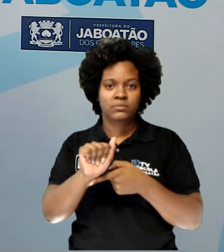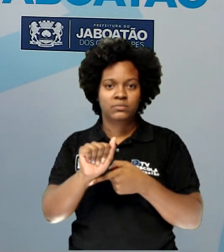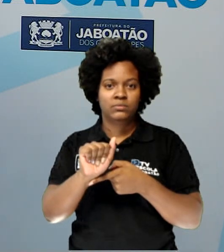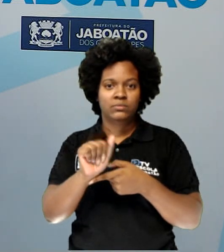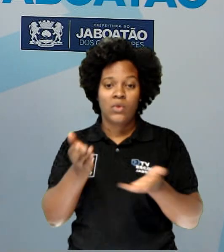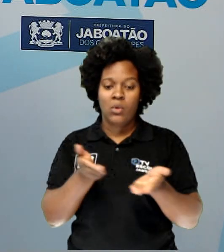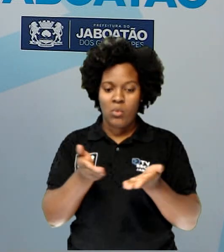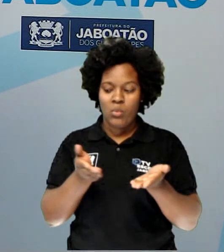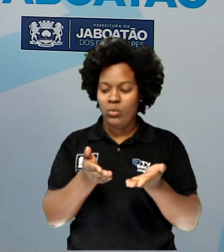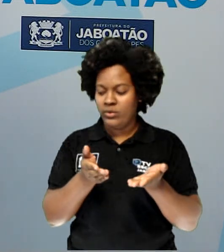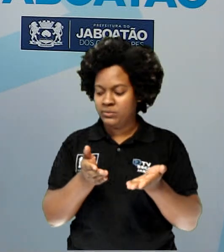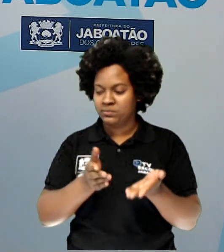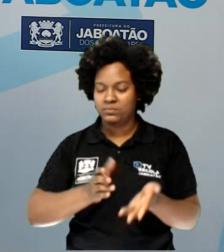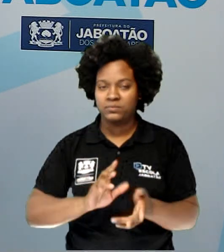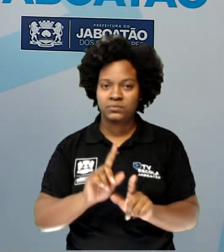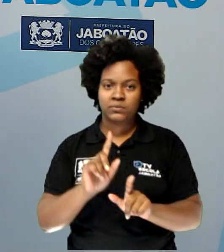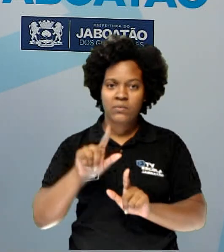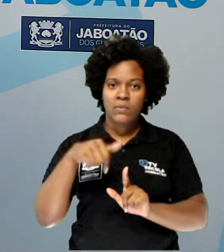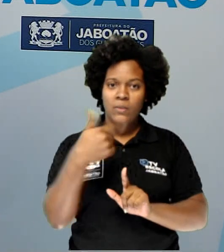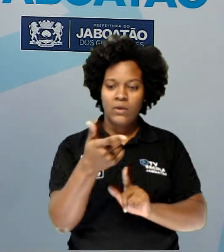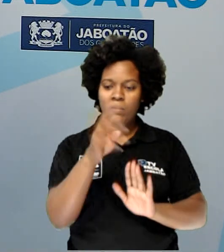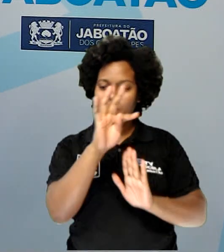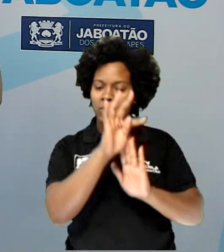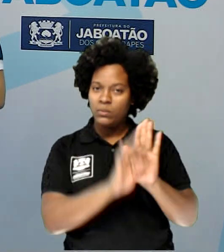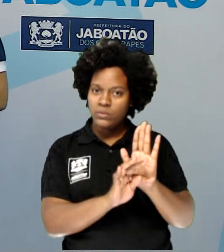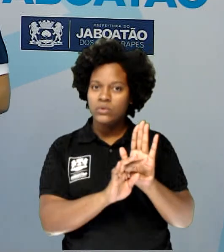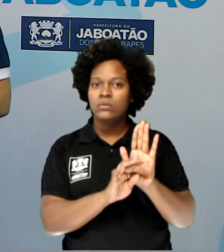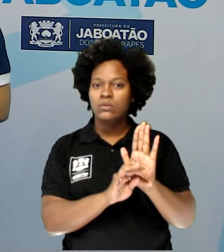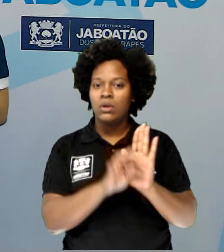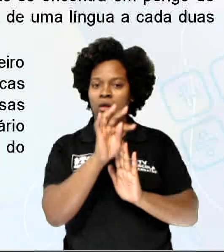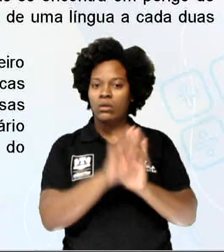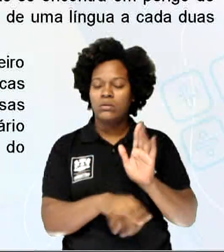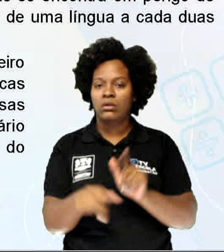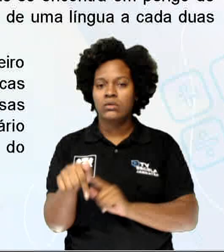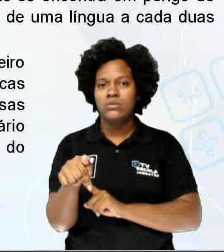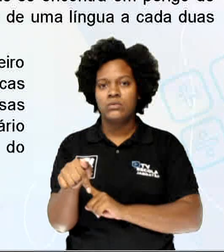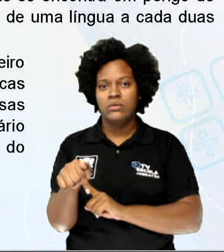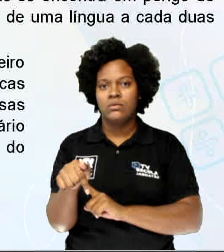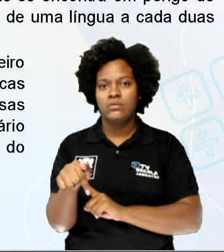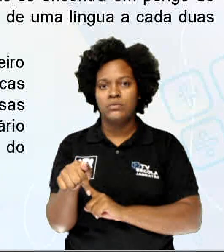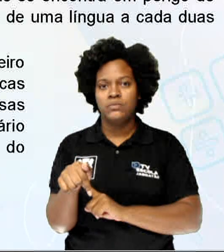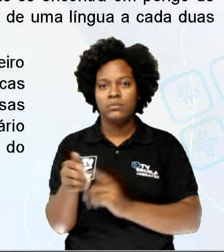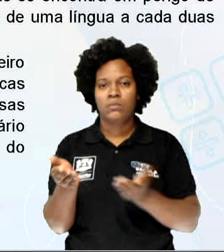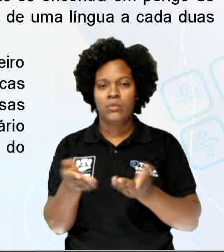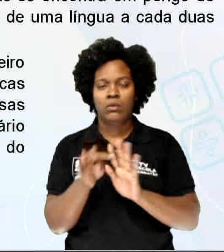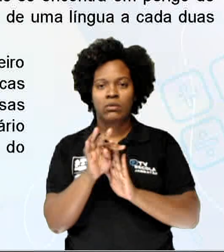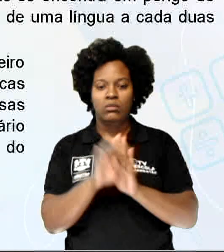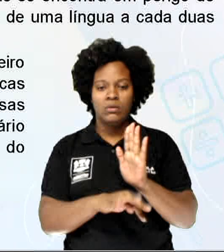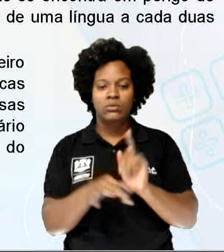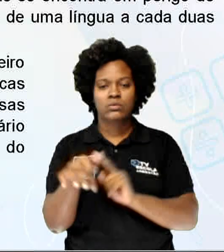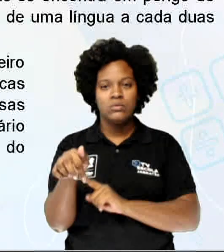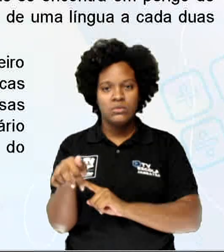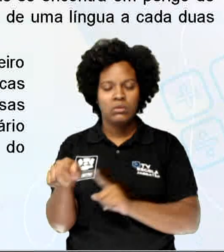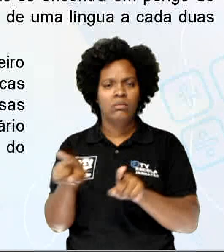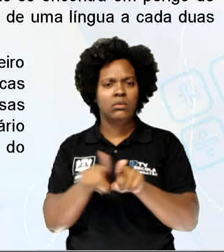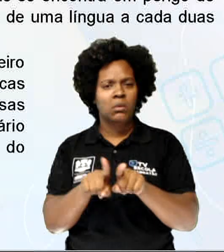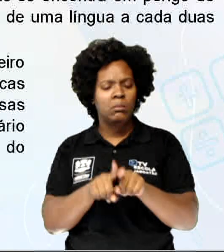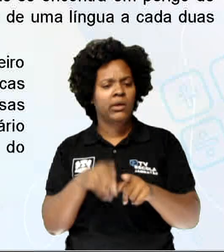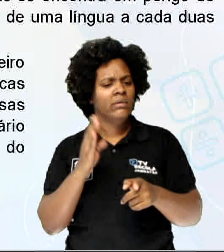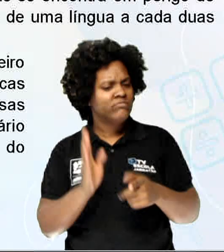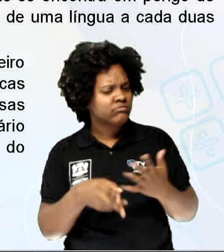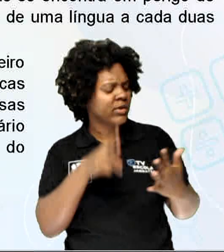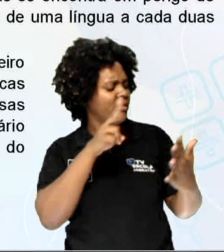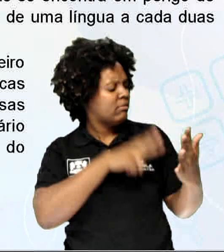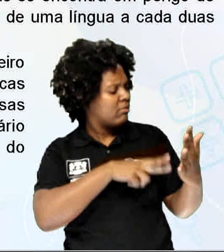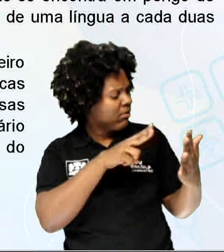Vamos agora, pessoal, para o próximo texto, que é o texto 7. Esse texto 7 também já foi lido em outro